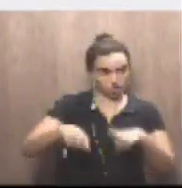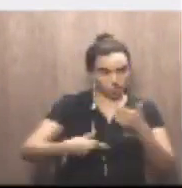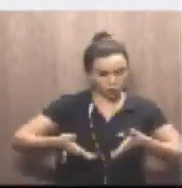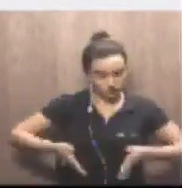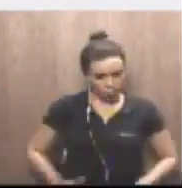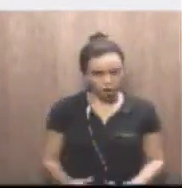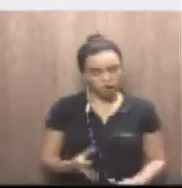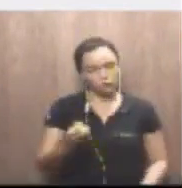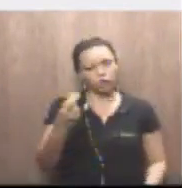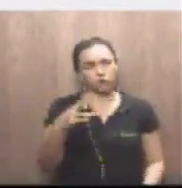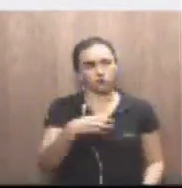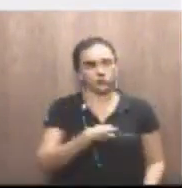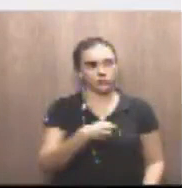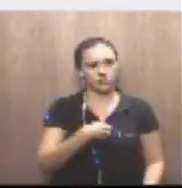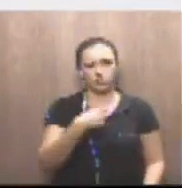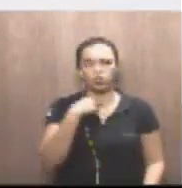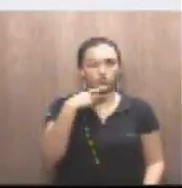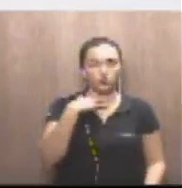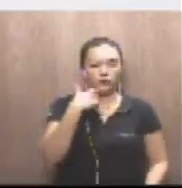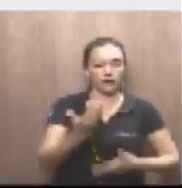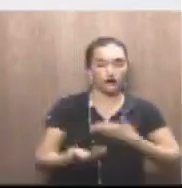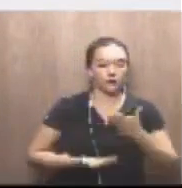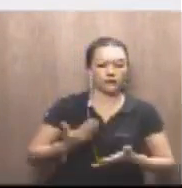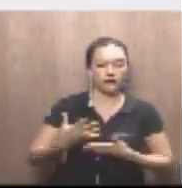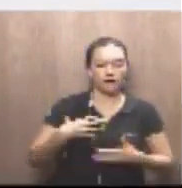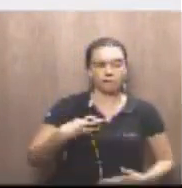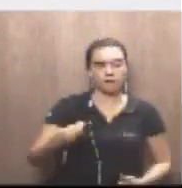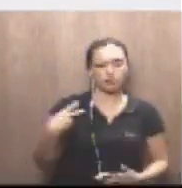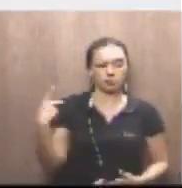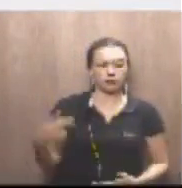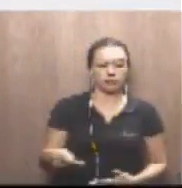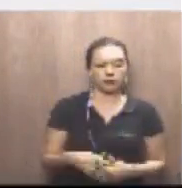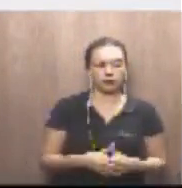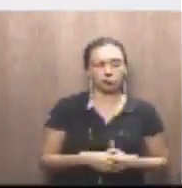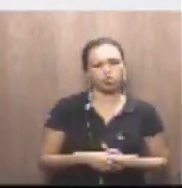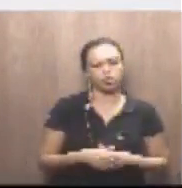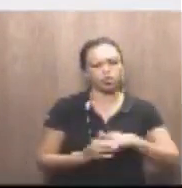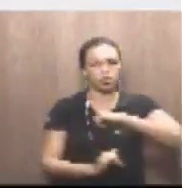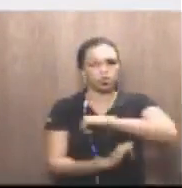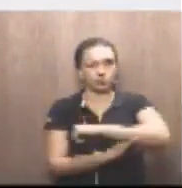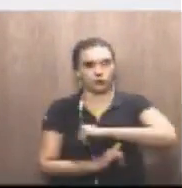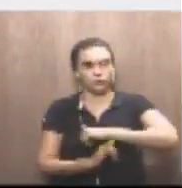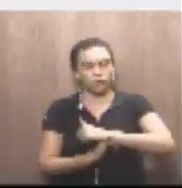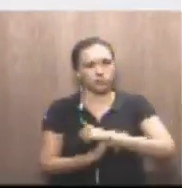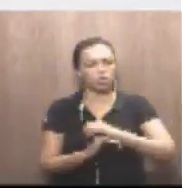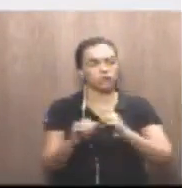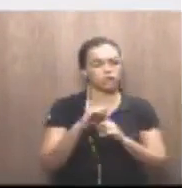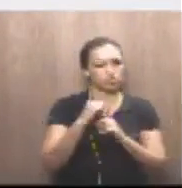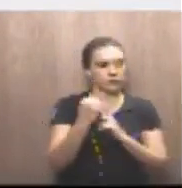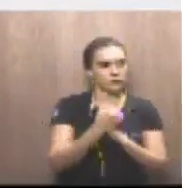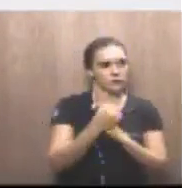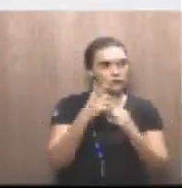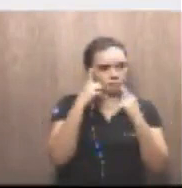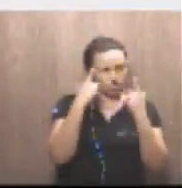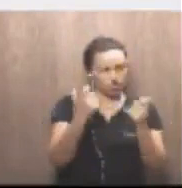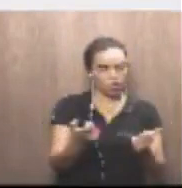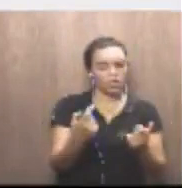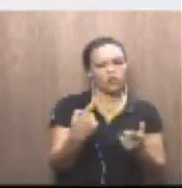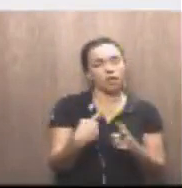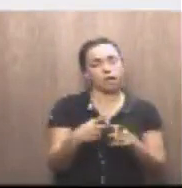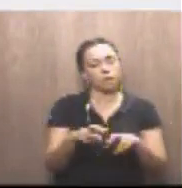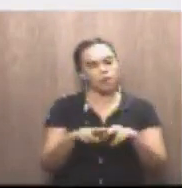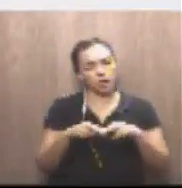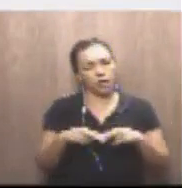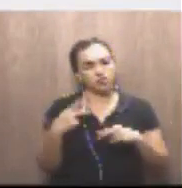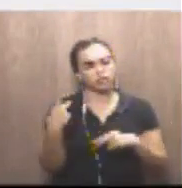ou sentindo-se incapazes de cuidarem de seus filhos, seja na instituição de uma sociedade mais violenta, devido aos